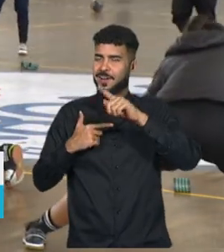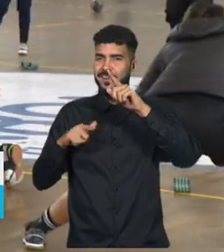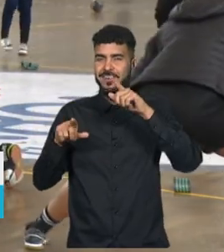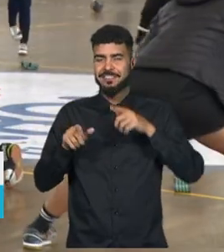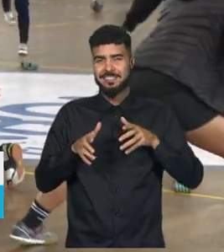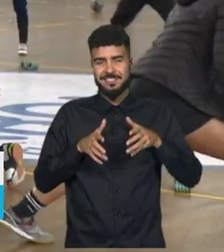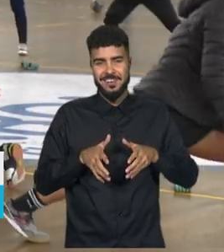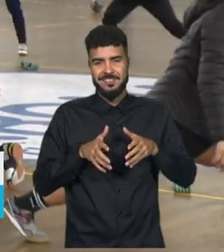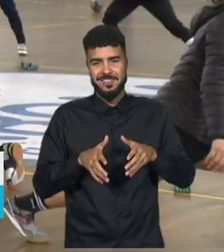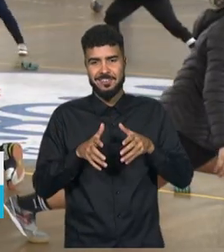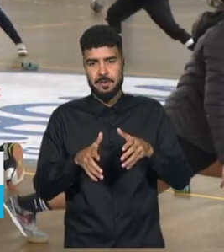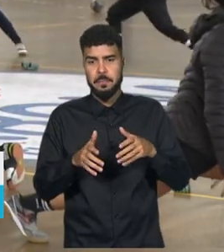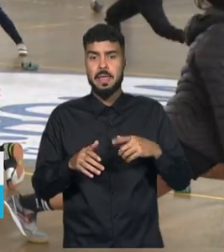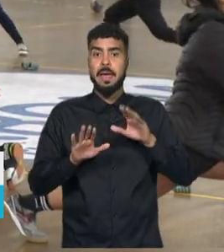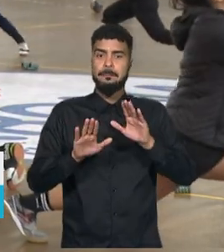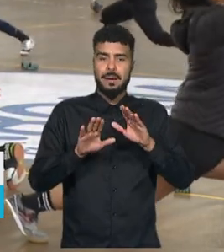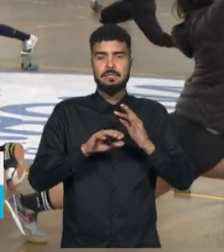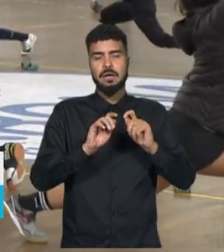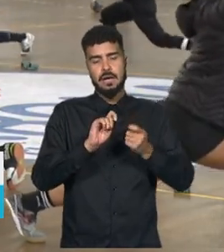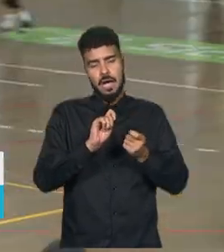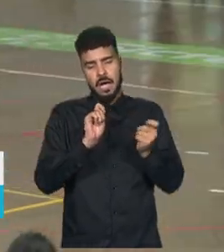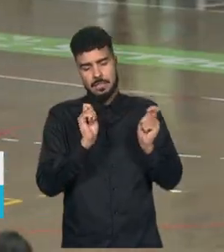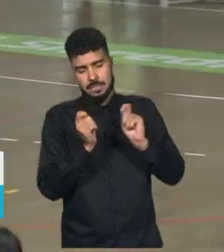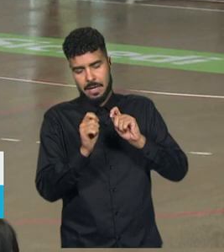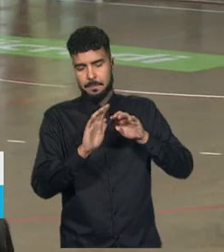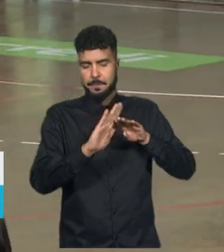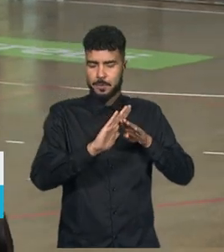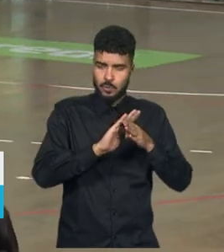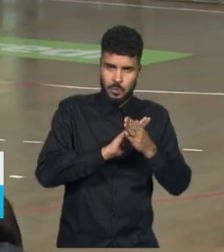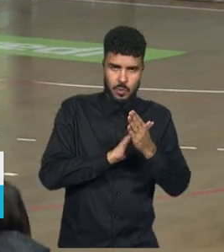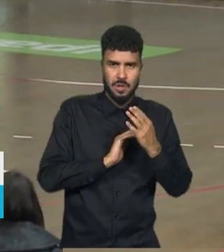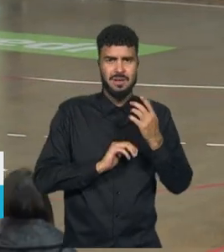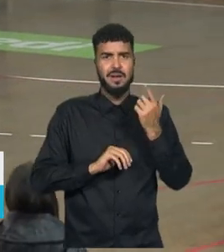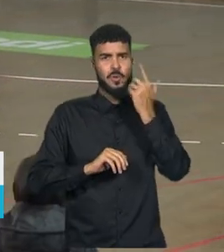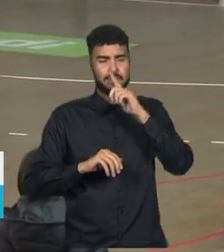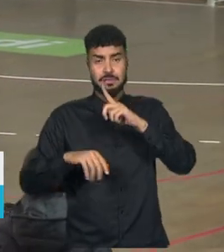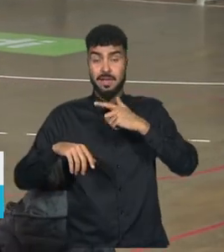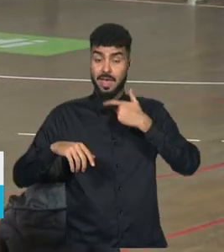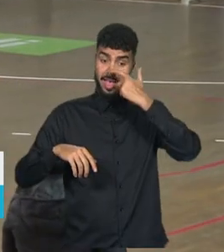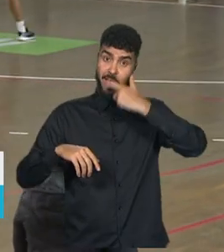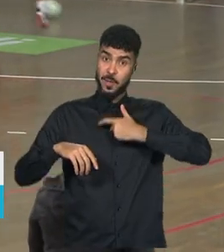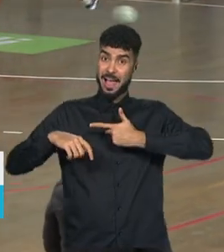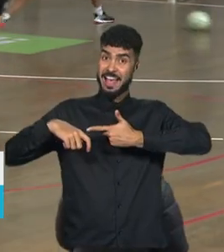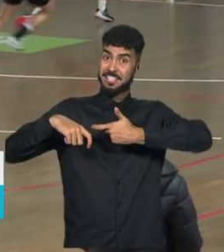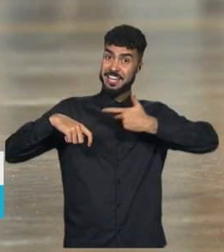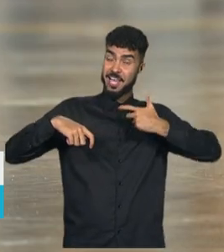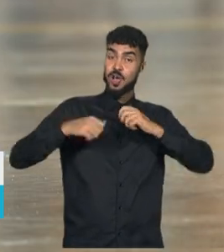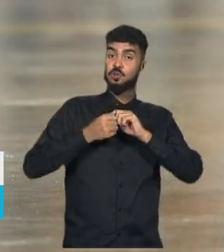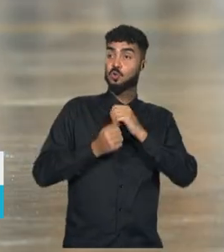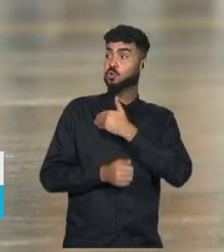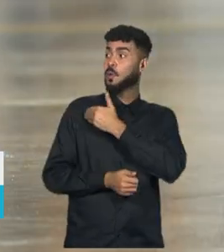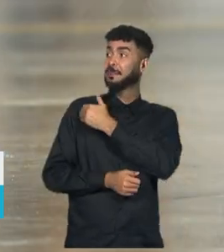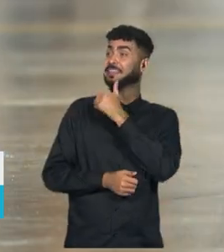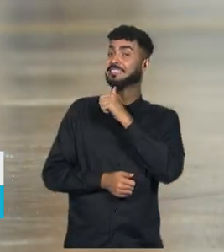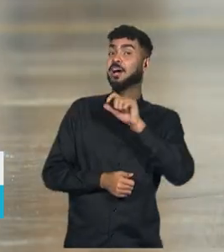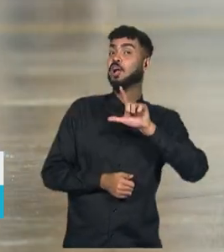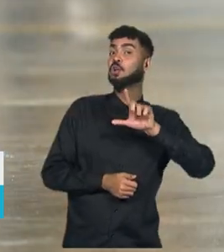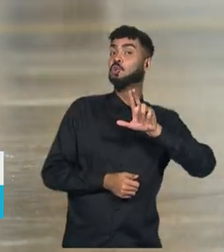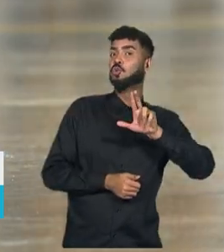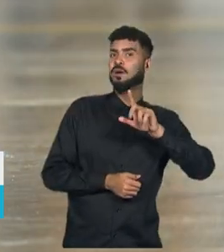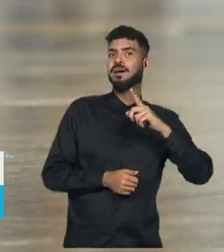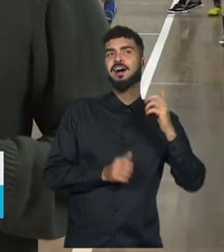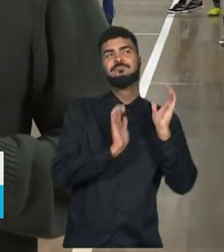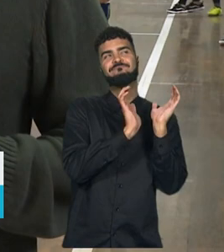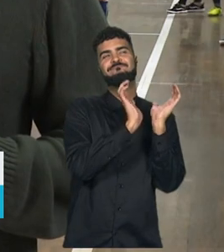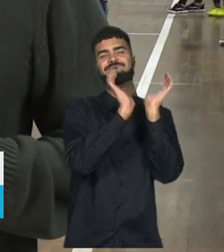jogos a gente conseguiu saber lidar. Conseguimos a artilharia, eu e a Lu. Trouxemos o caneco para